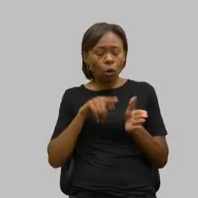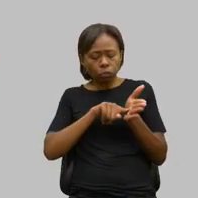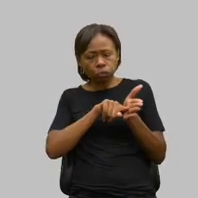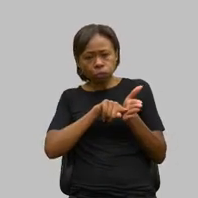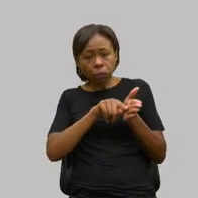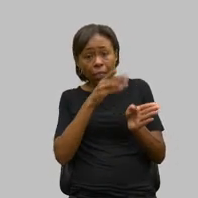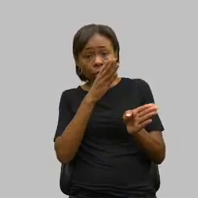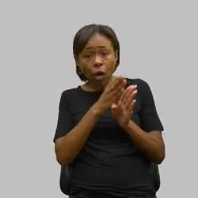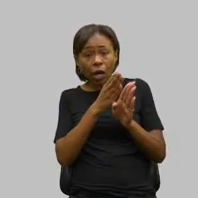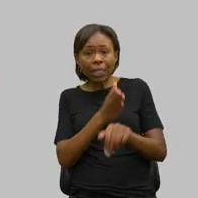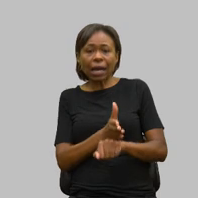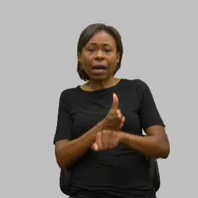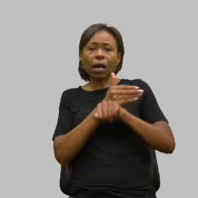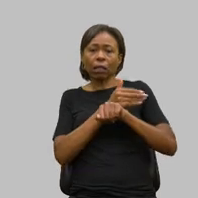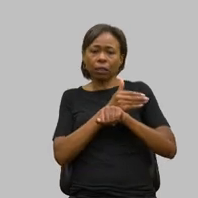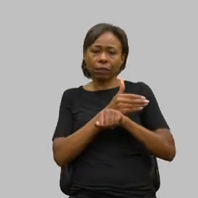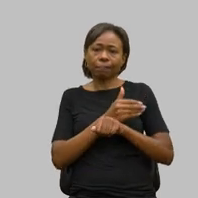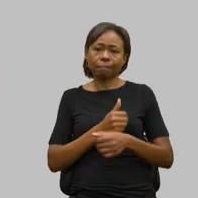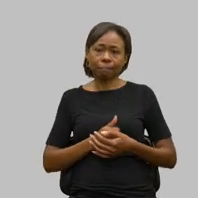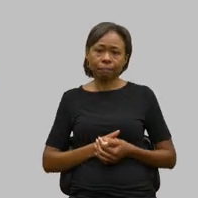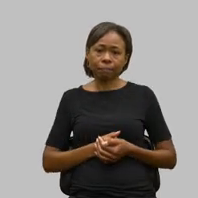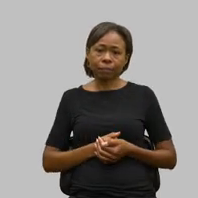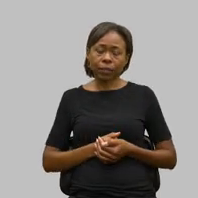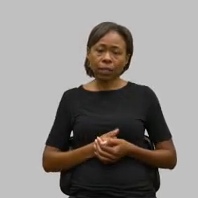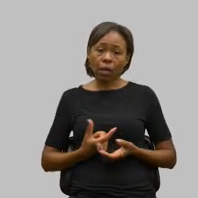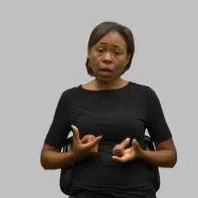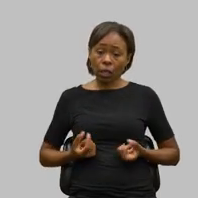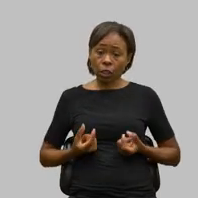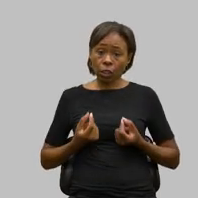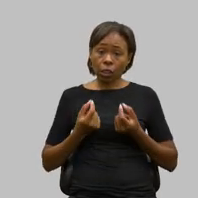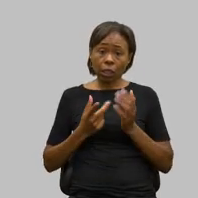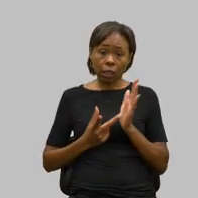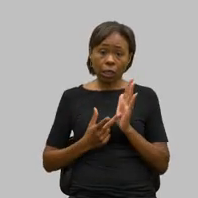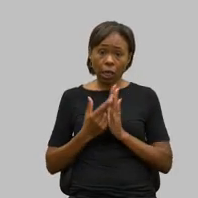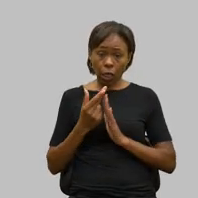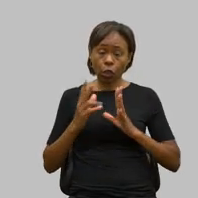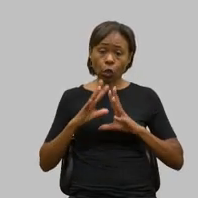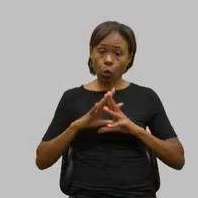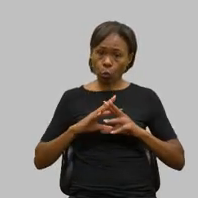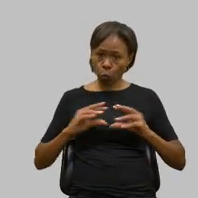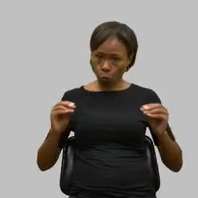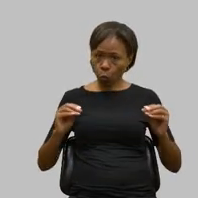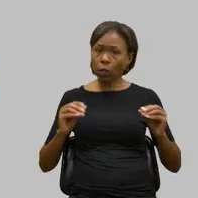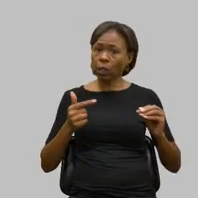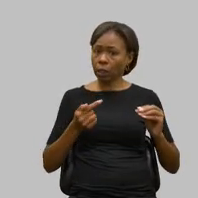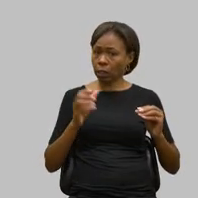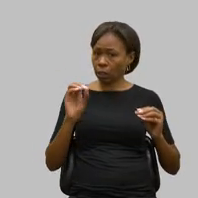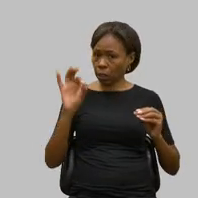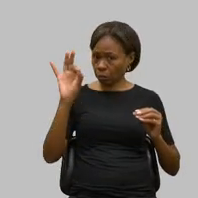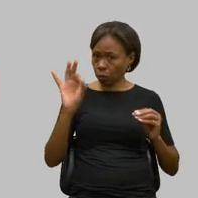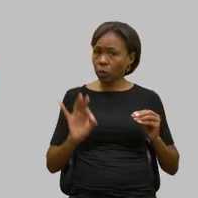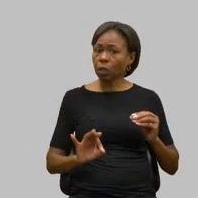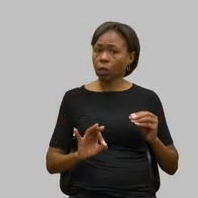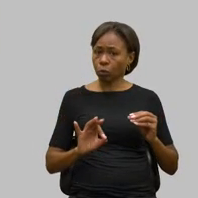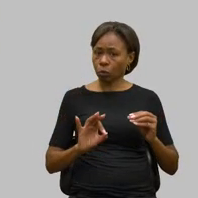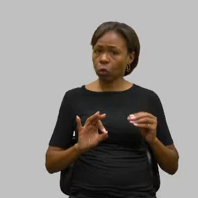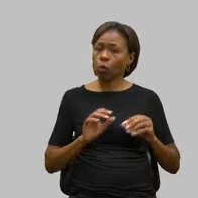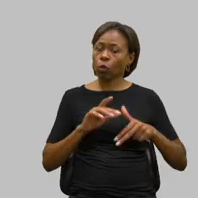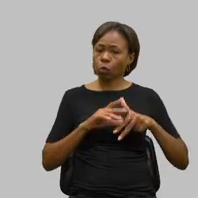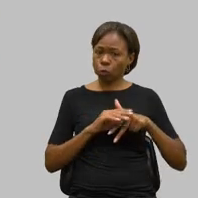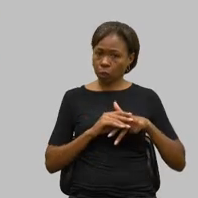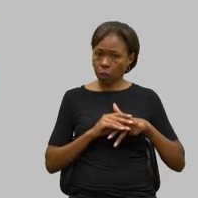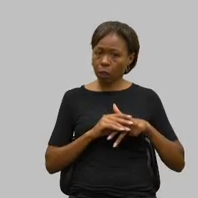cirurgia em câncer cura 60% sozinha dos pacientes. A